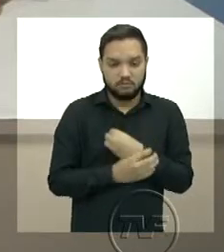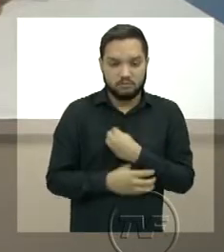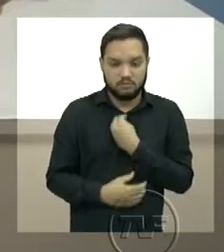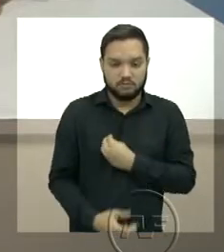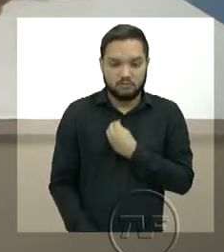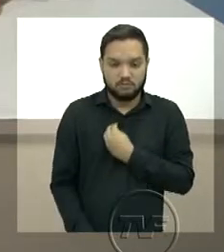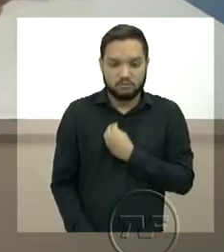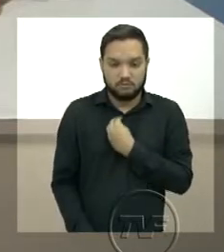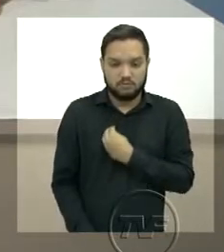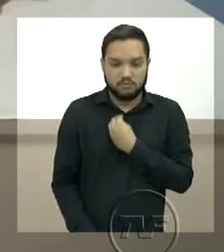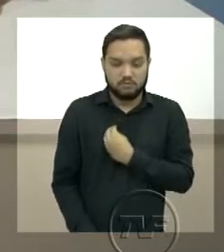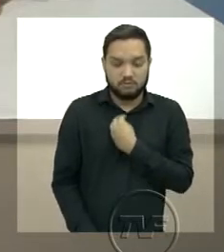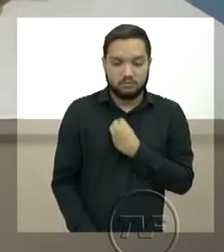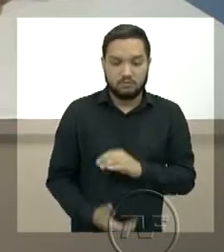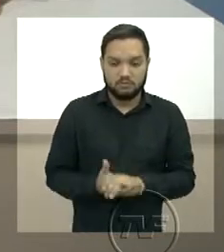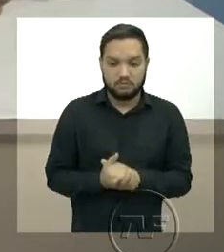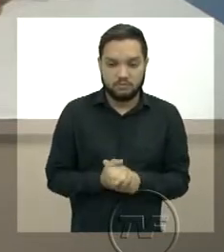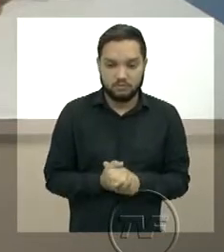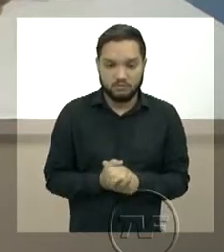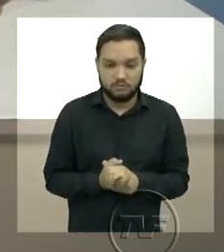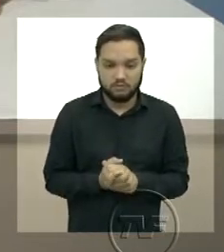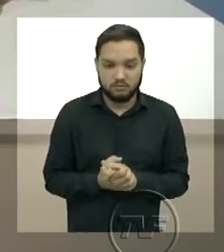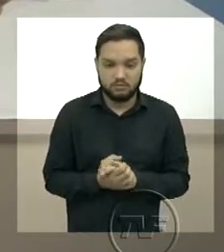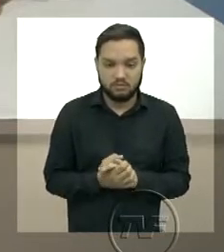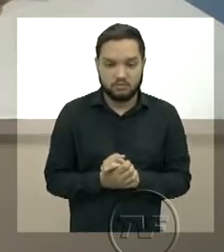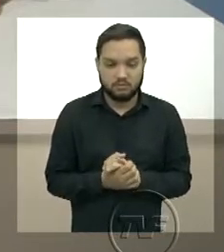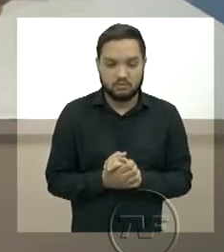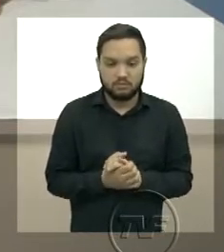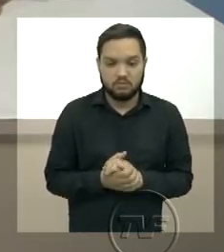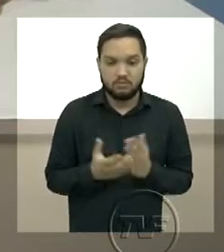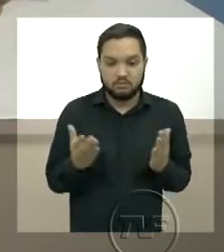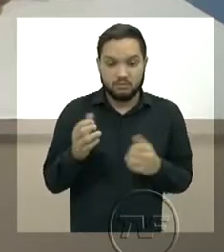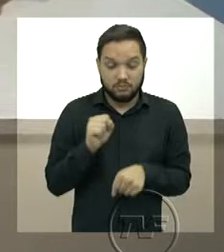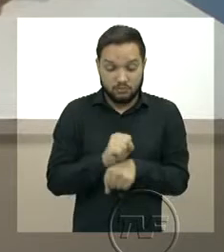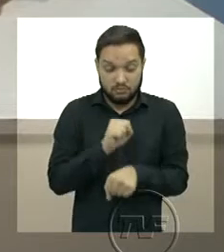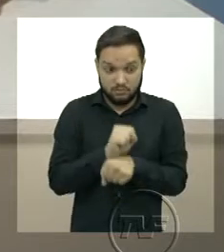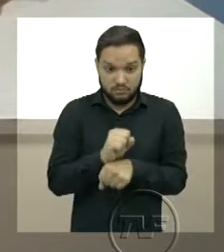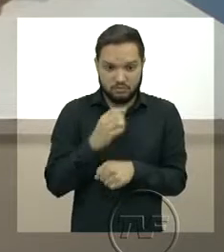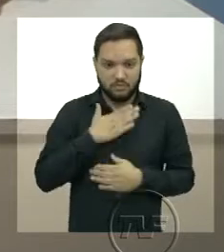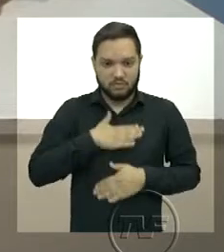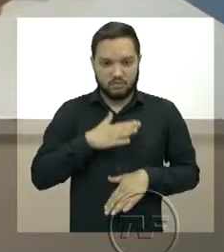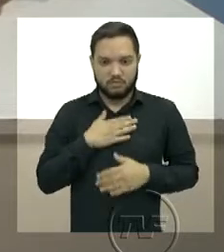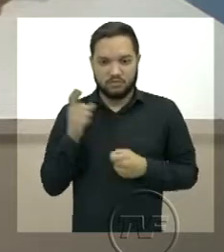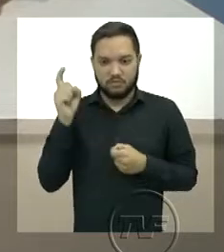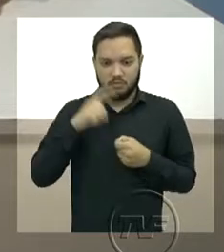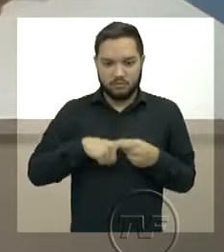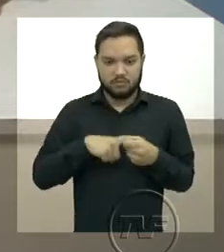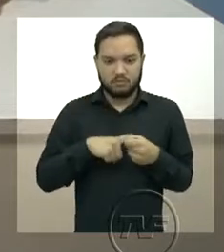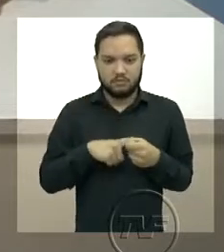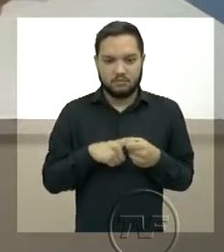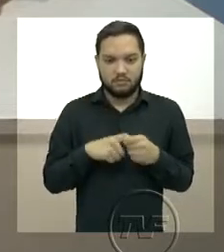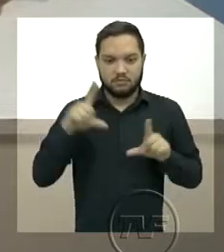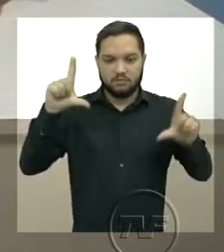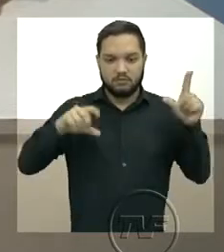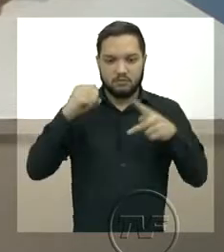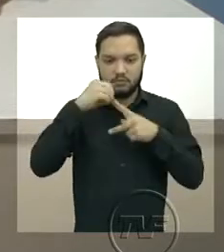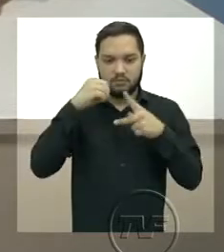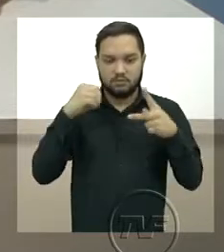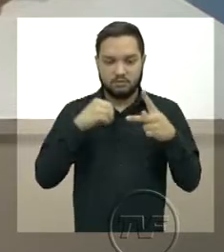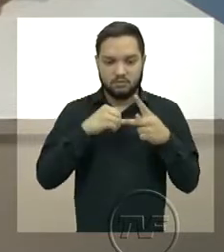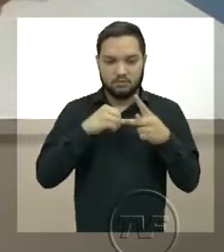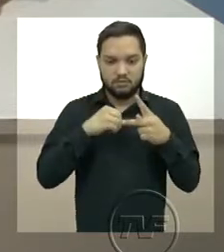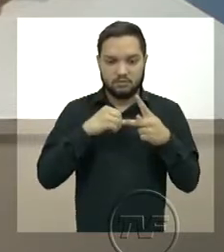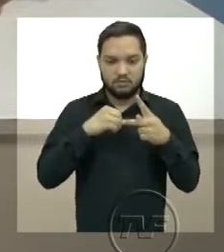para a sua vida, né, para a vida em sociedade. Nós vamos para um rápido intervalo, voltaremos daqui a pouquinho com o programa